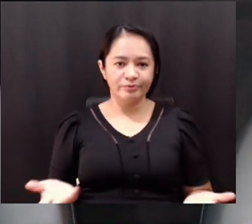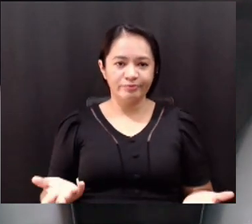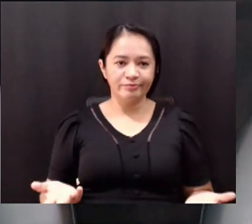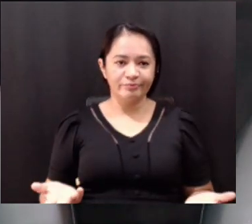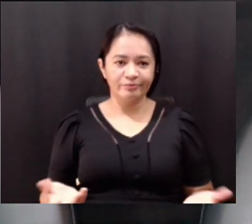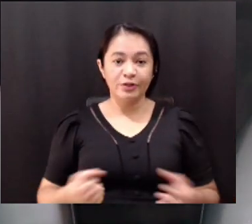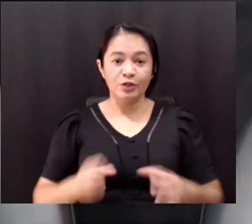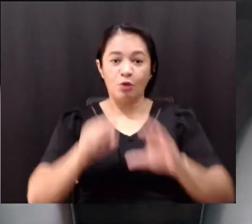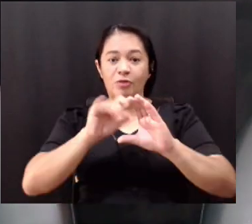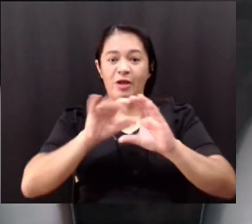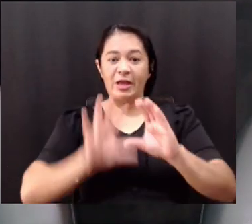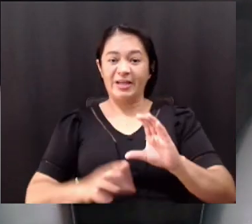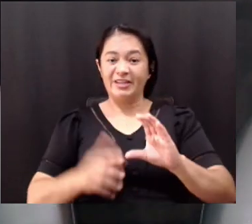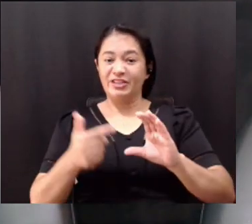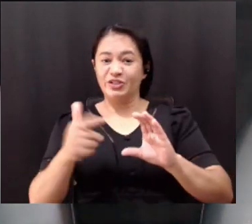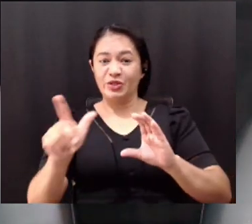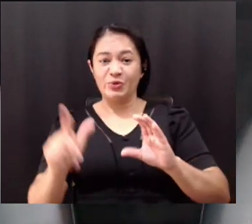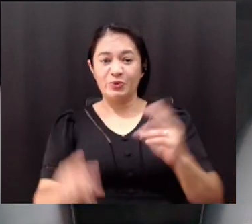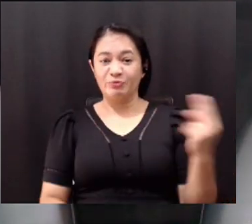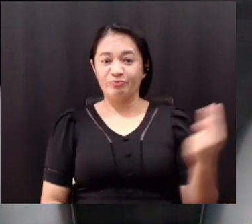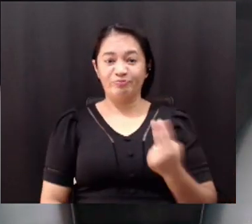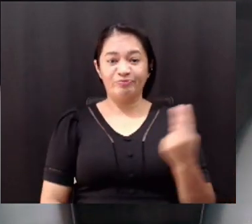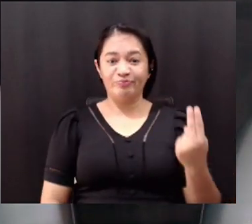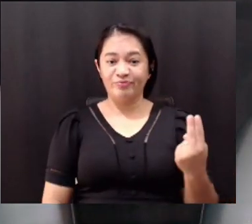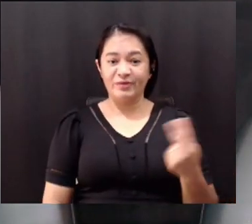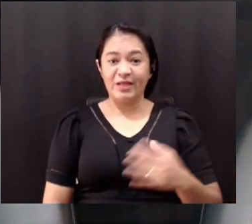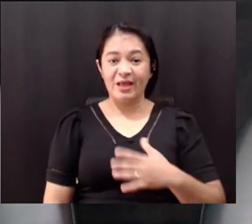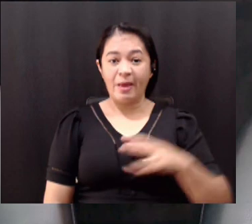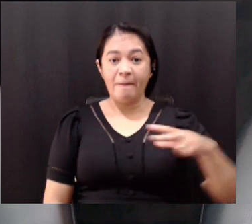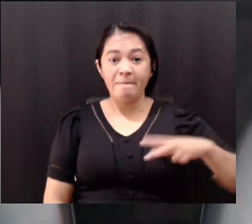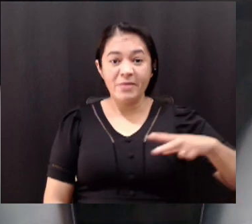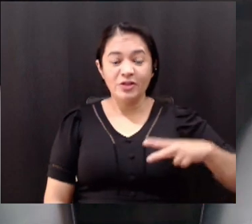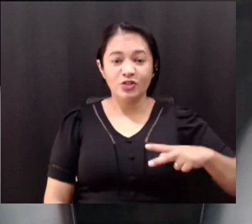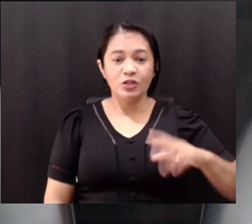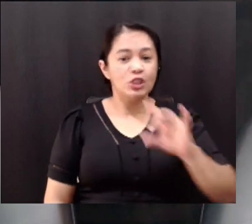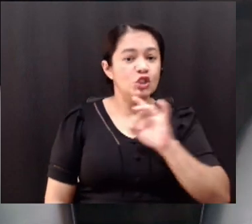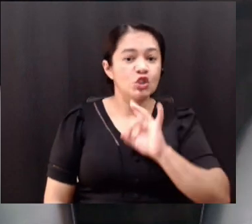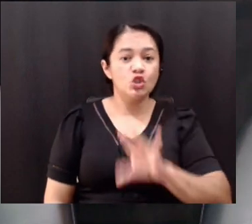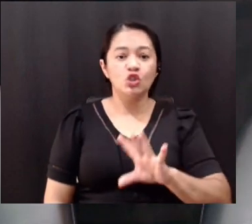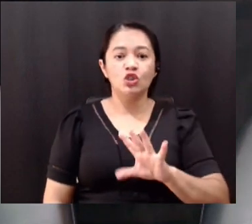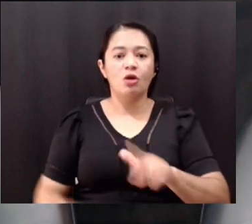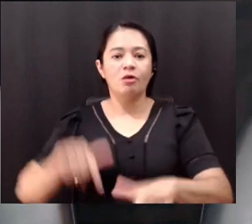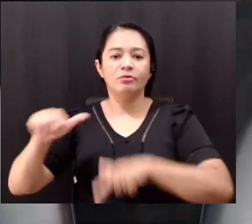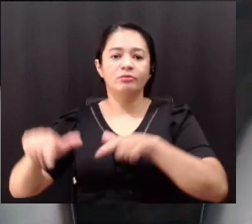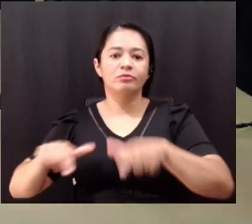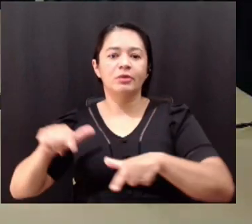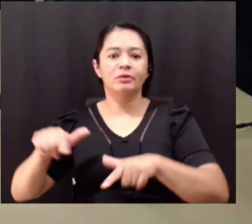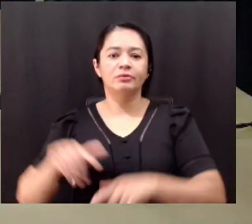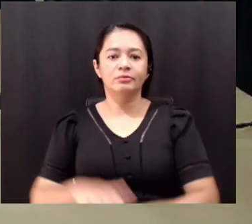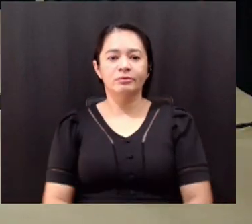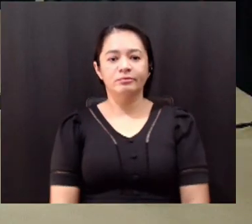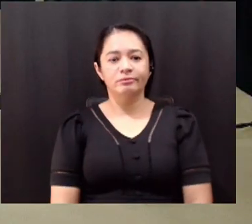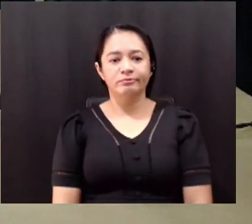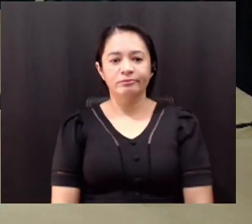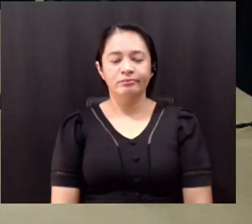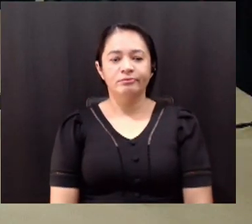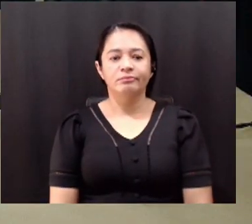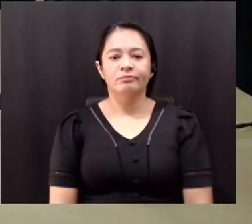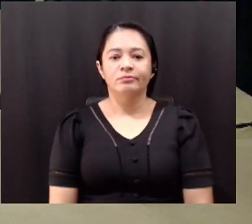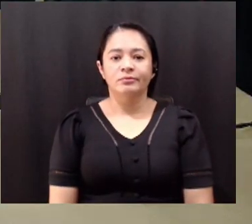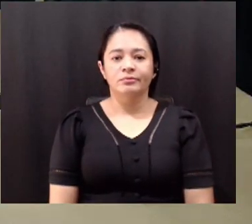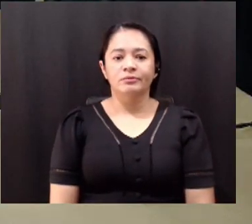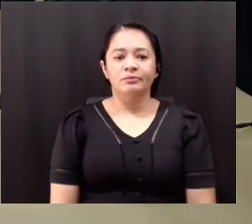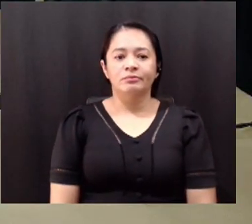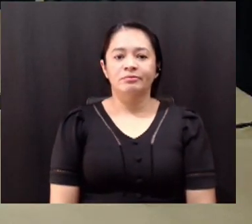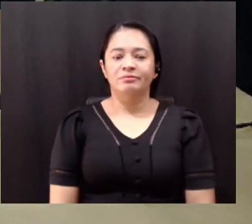características ou atributos a si mesma que não seja ligada ao trabalho. Né? Muito bem, olha aí, viu, Adriana?